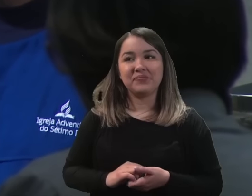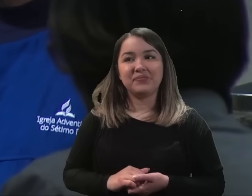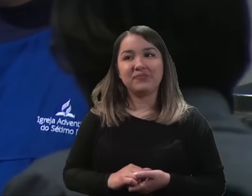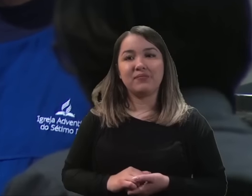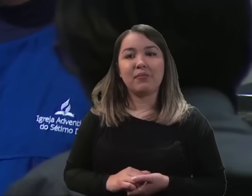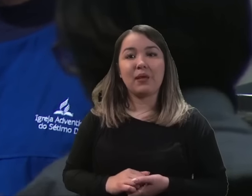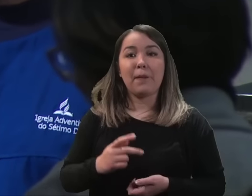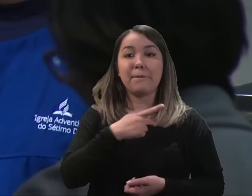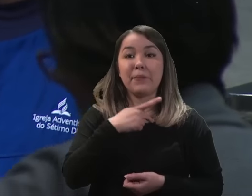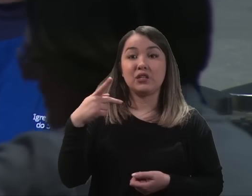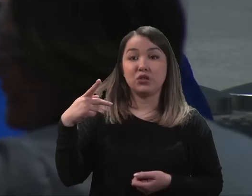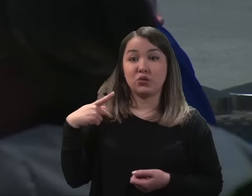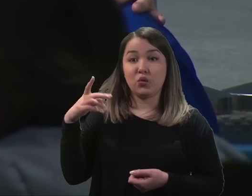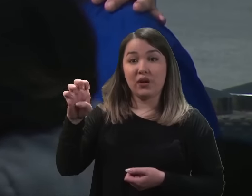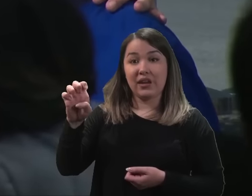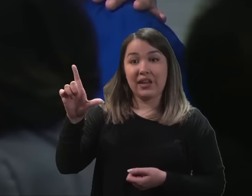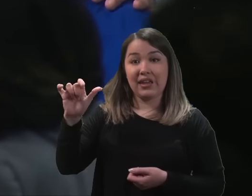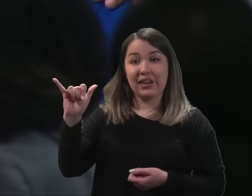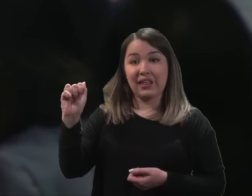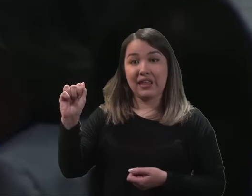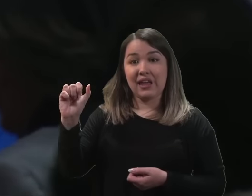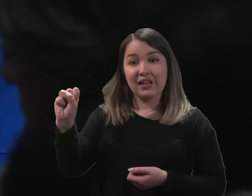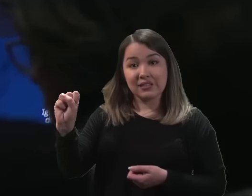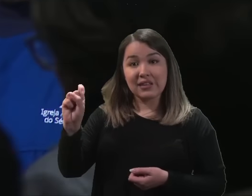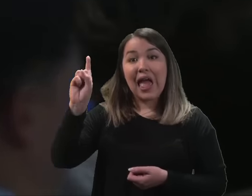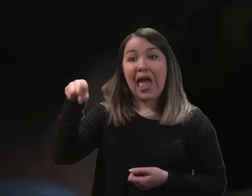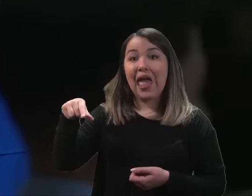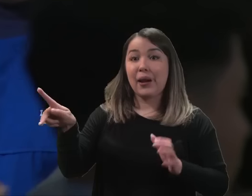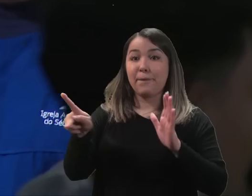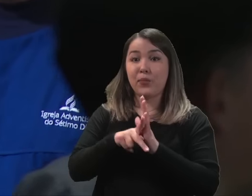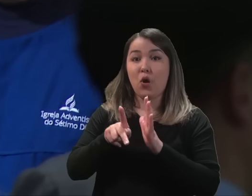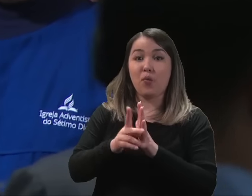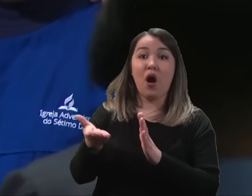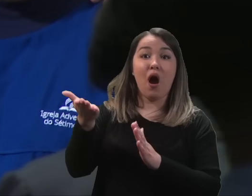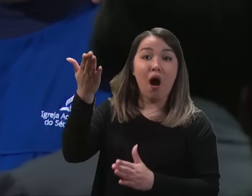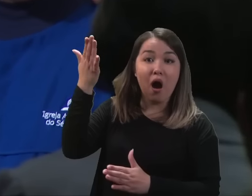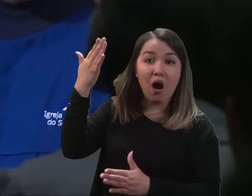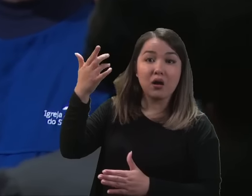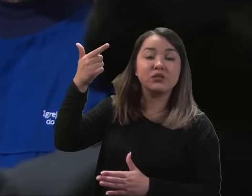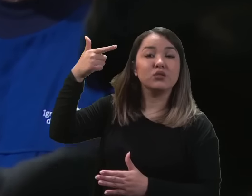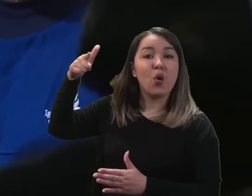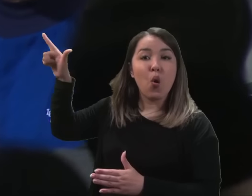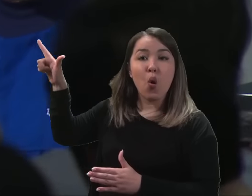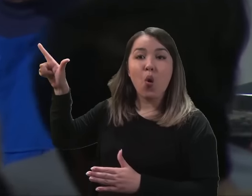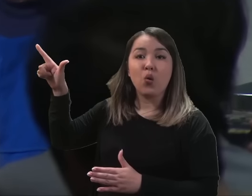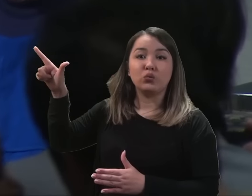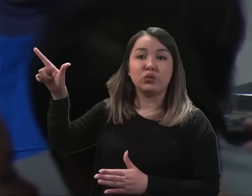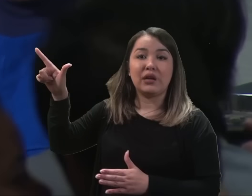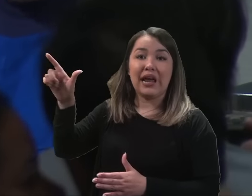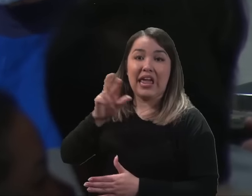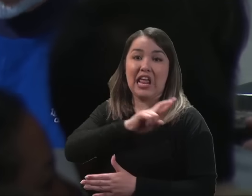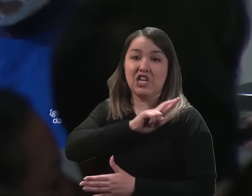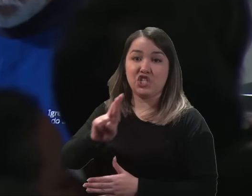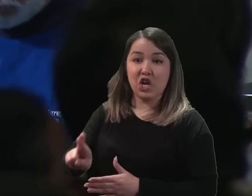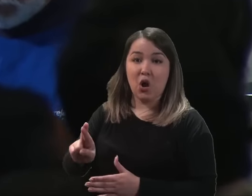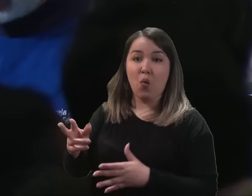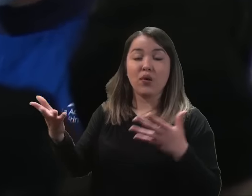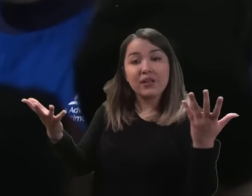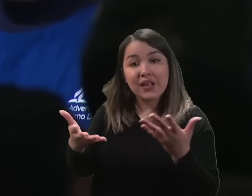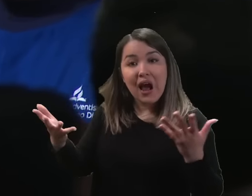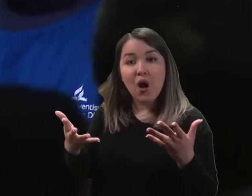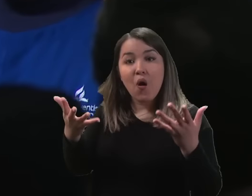pastor Elias serviu uma outra denominação cristã e hoje se entrega a